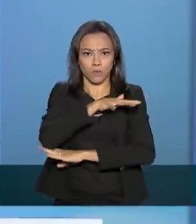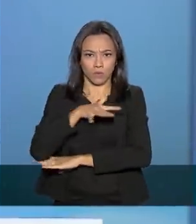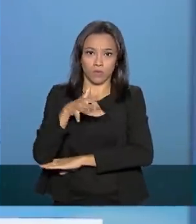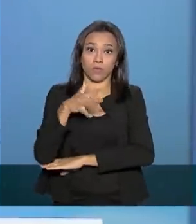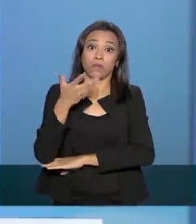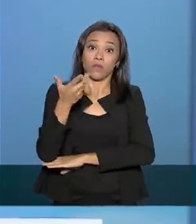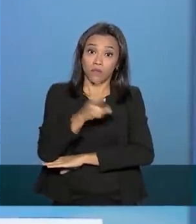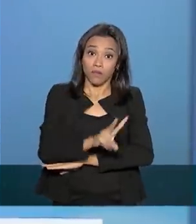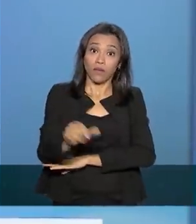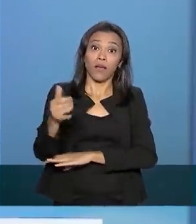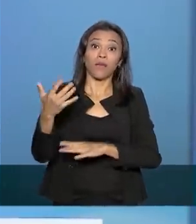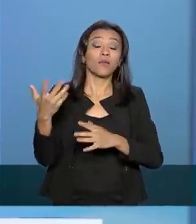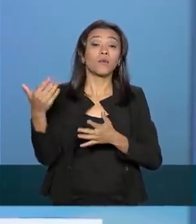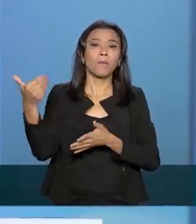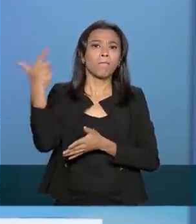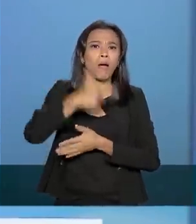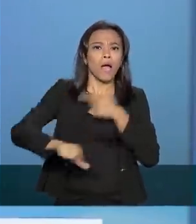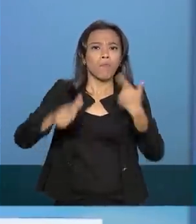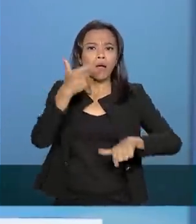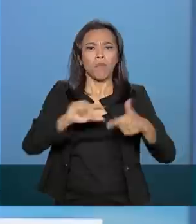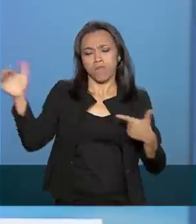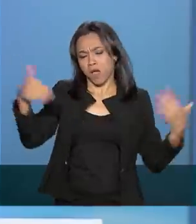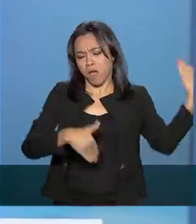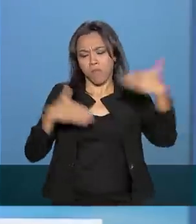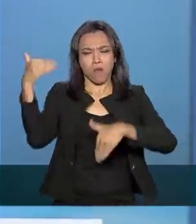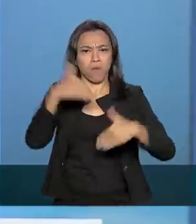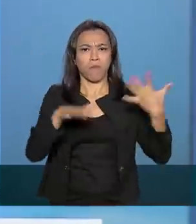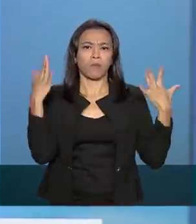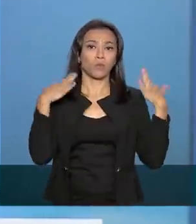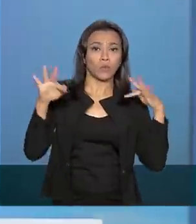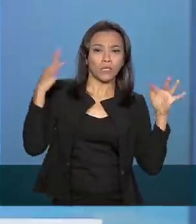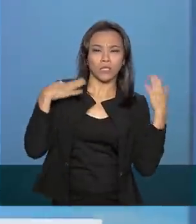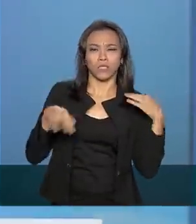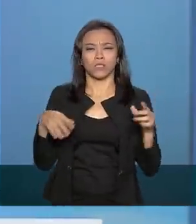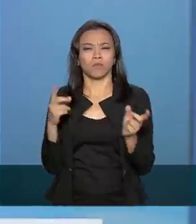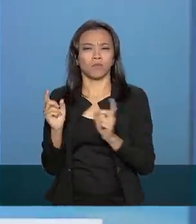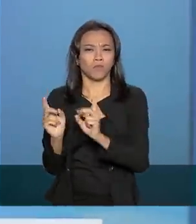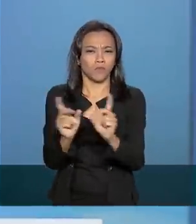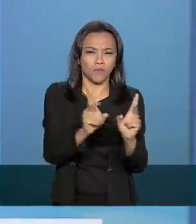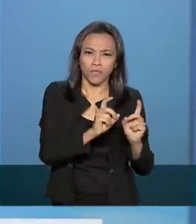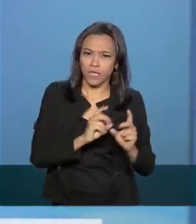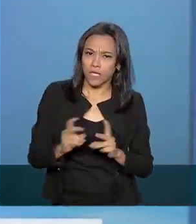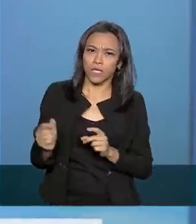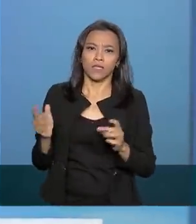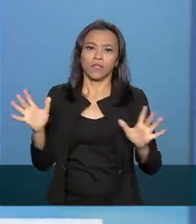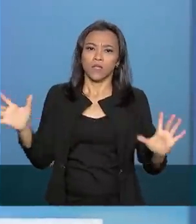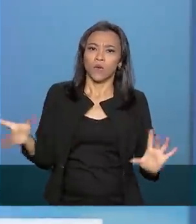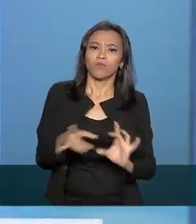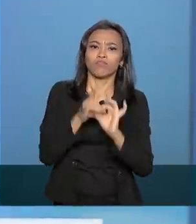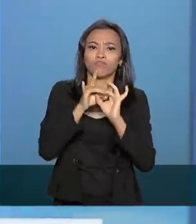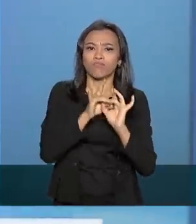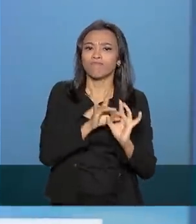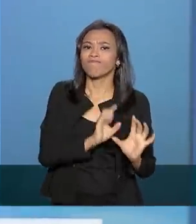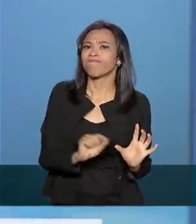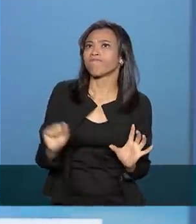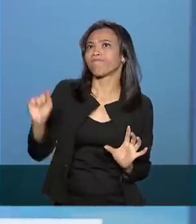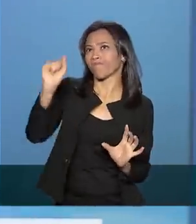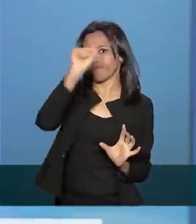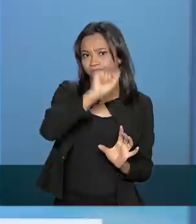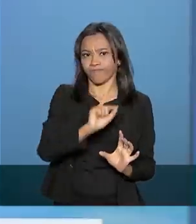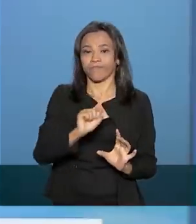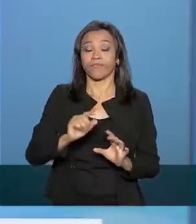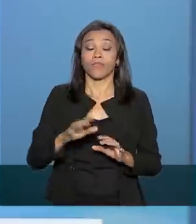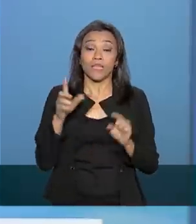as portas desse estado para o turismo, para o comércio e para a integração. Isso